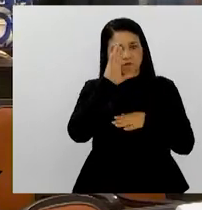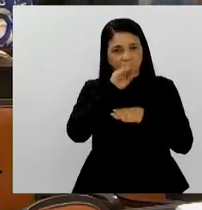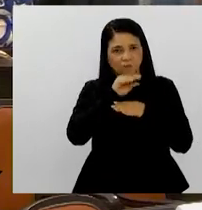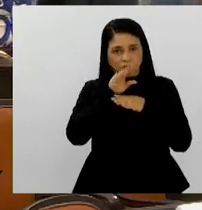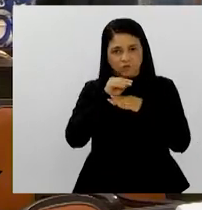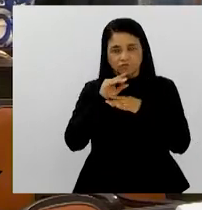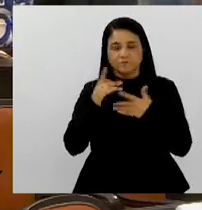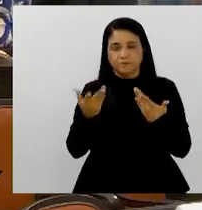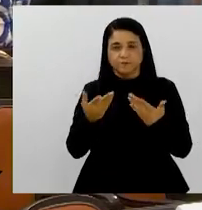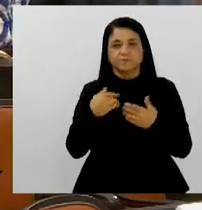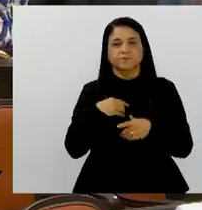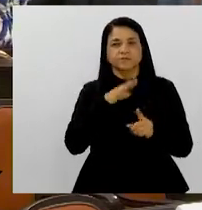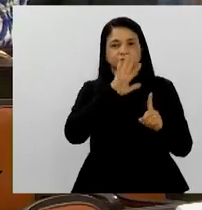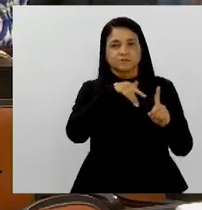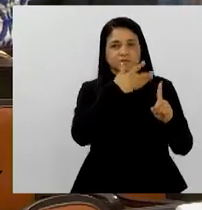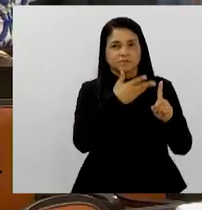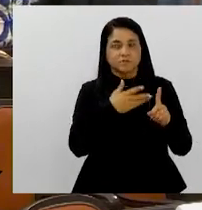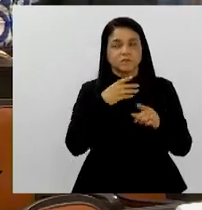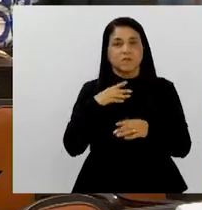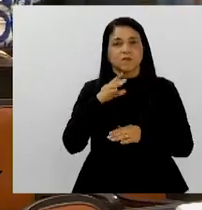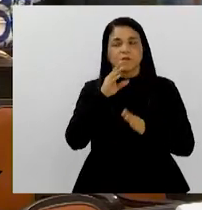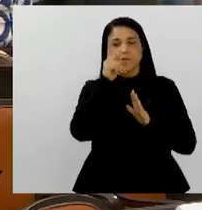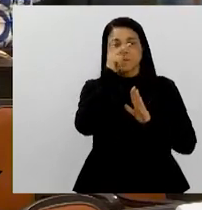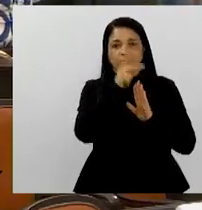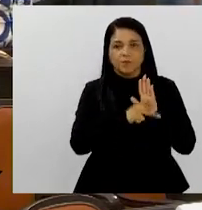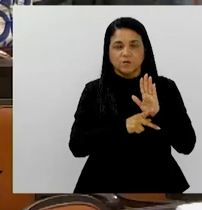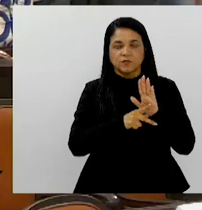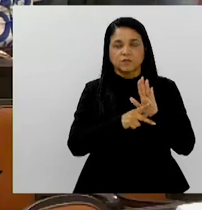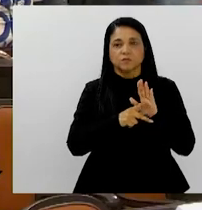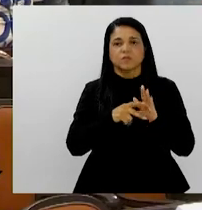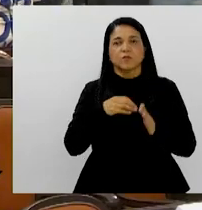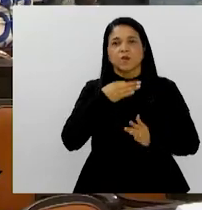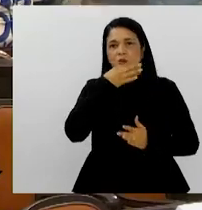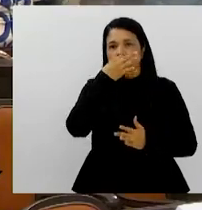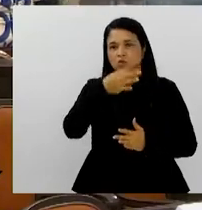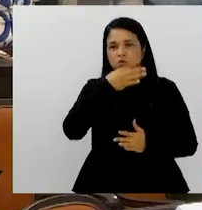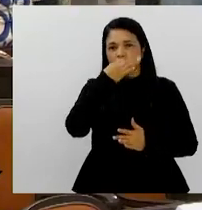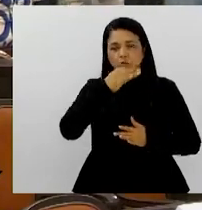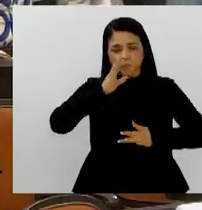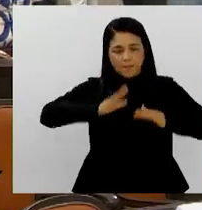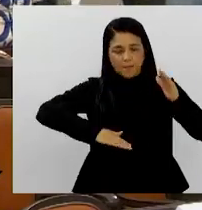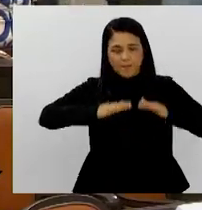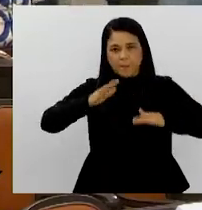Próximo agraciado, projeto Ao Som do Meu Tambor.